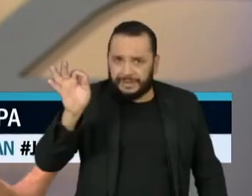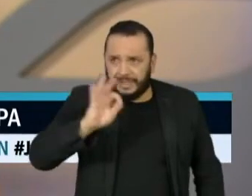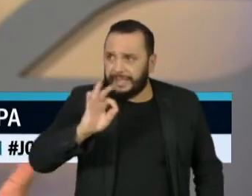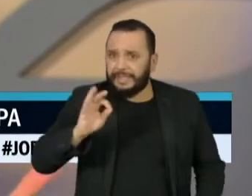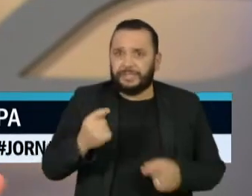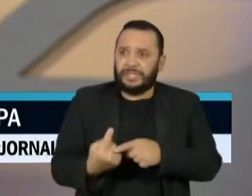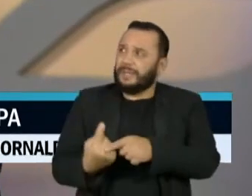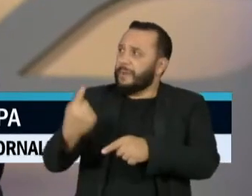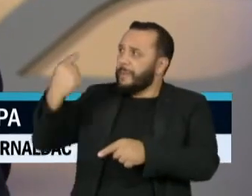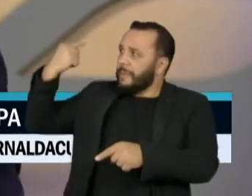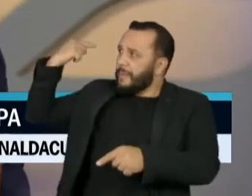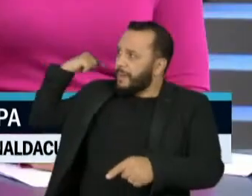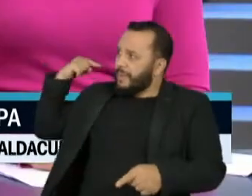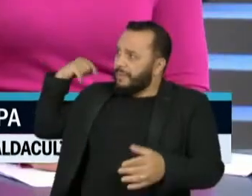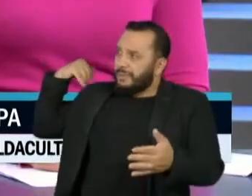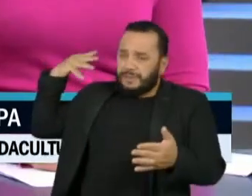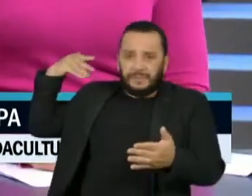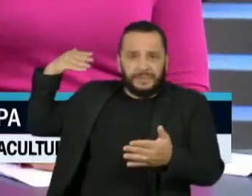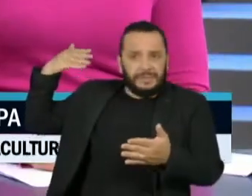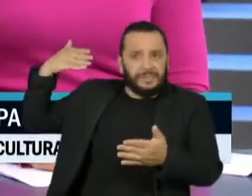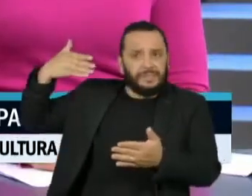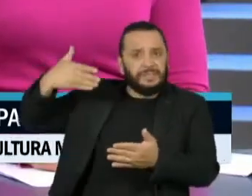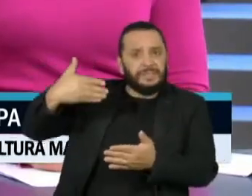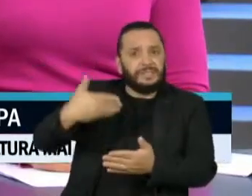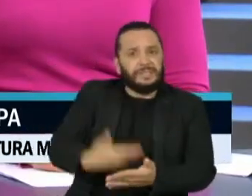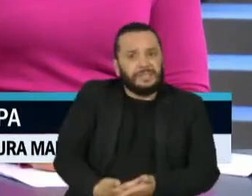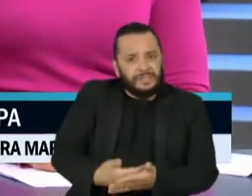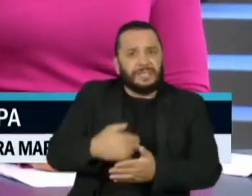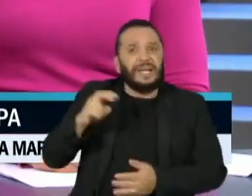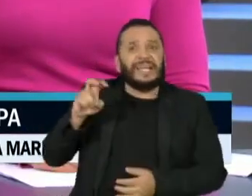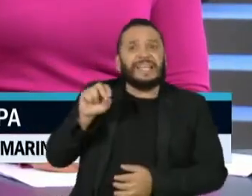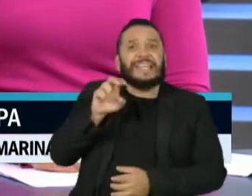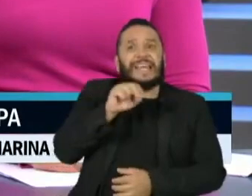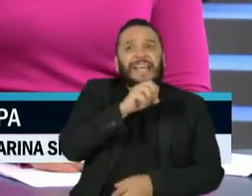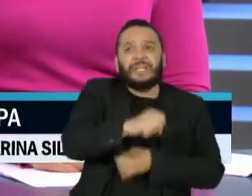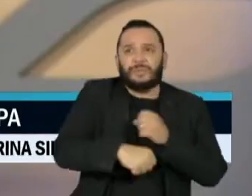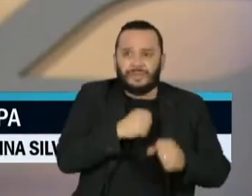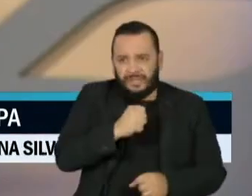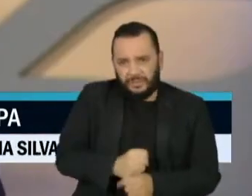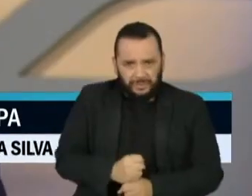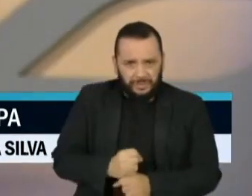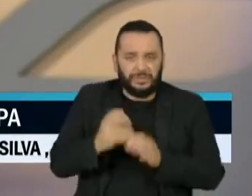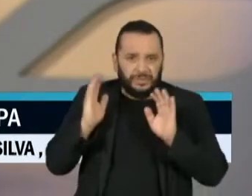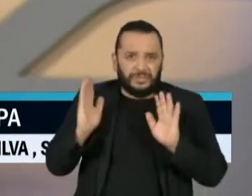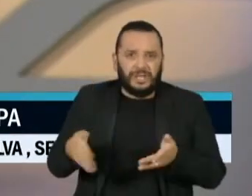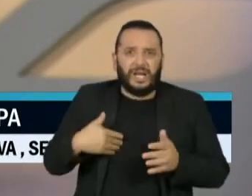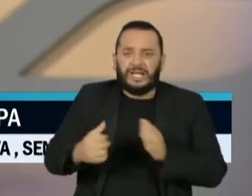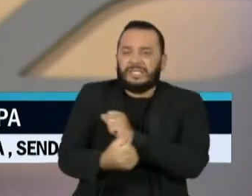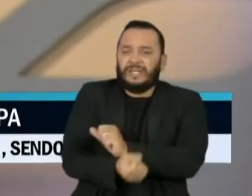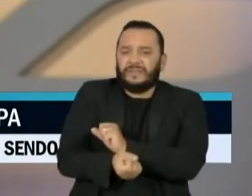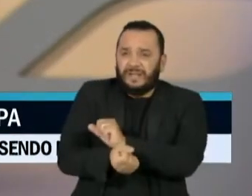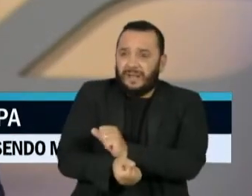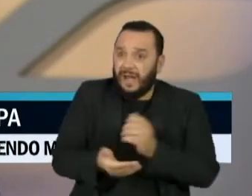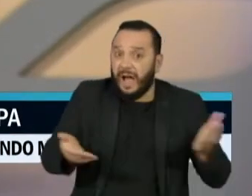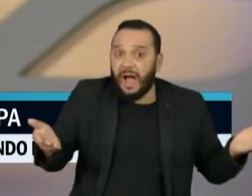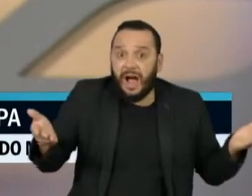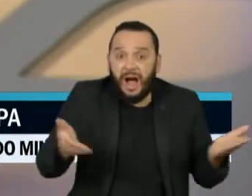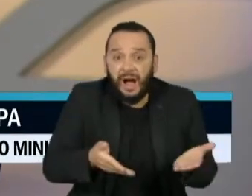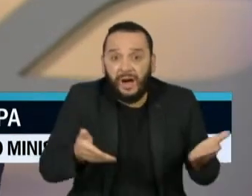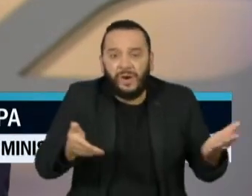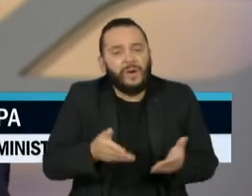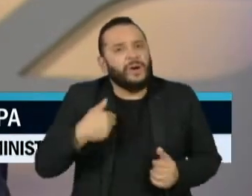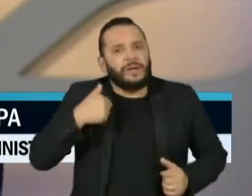nos últimos 5 séculos. E por isso ele está fazendo agora, depois de poucos anos, uma releitura histórica sobre o